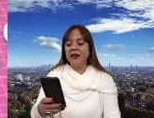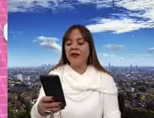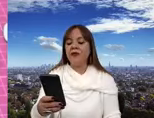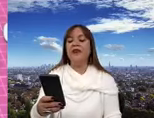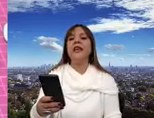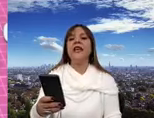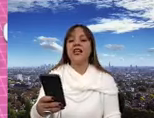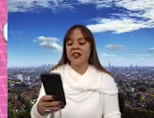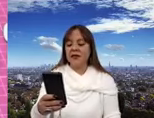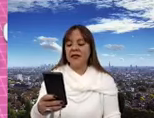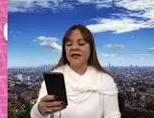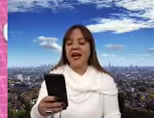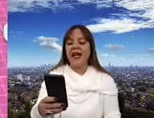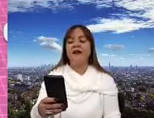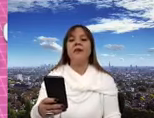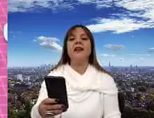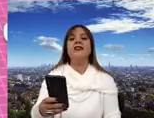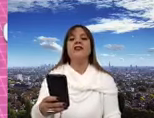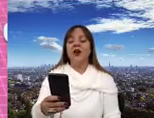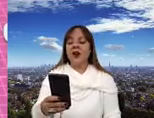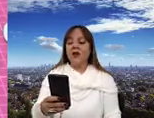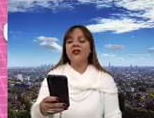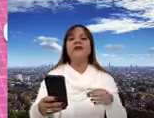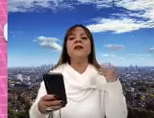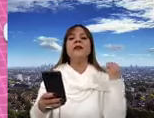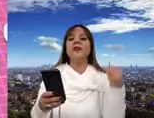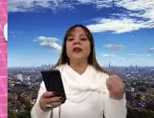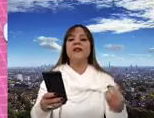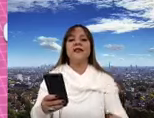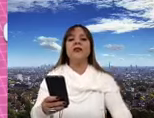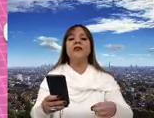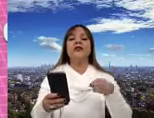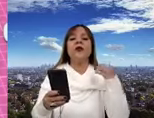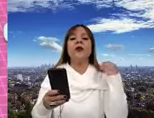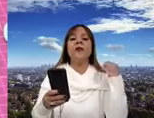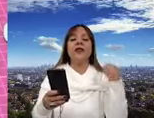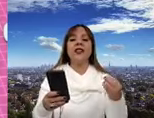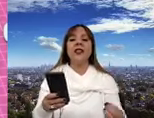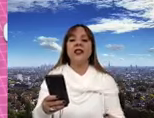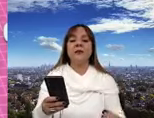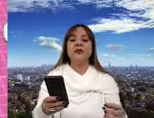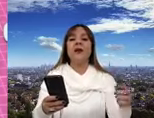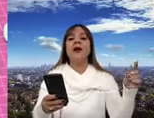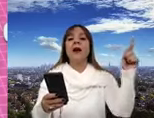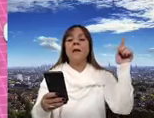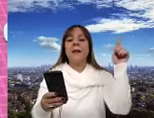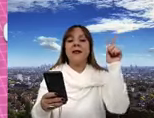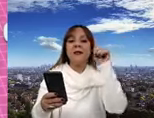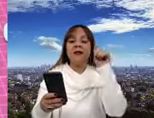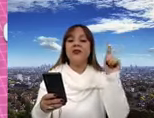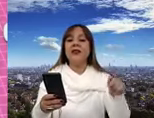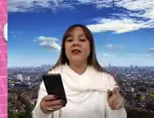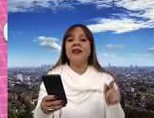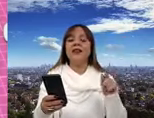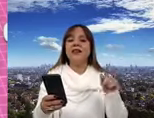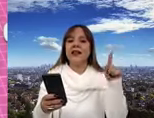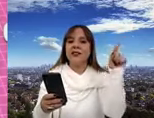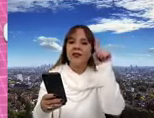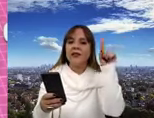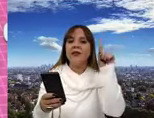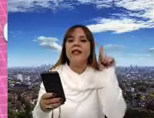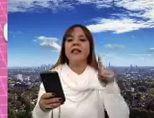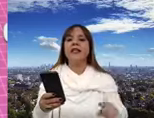fofurinha, Jamile Salles, um beijo. Continuem mandando coração, continuem compartilhando, pessoal. Para participar do sorteio, não esqueçam, ó, tem um